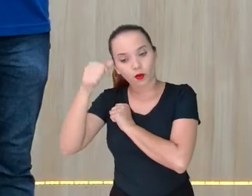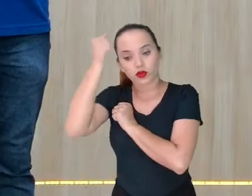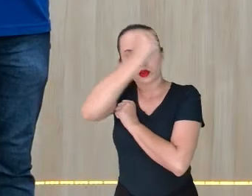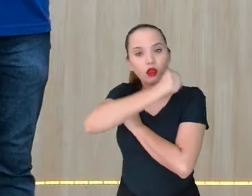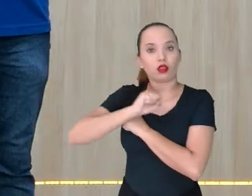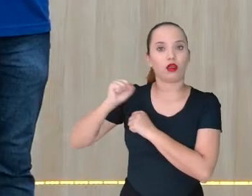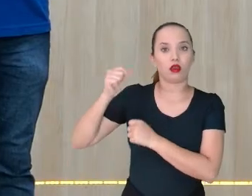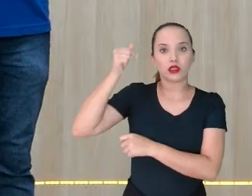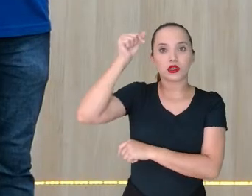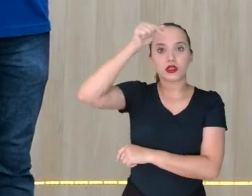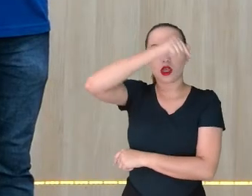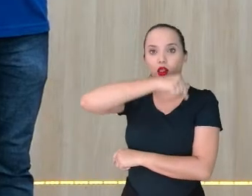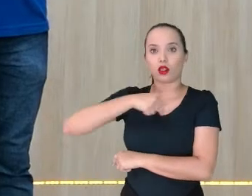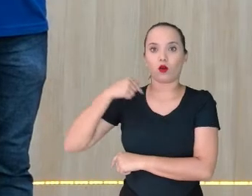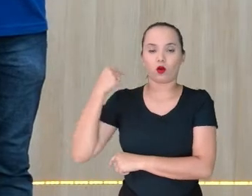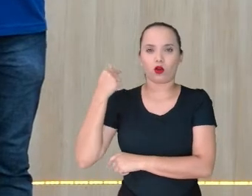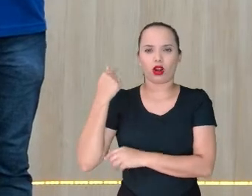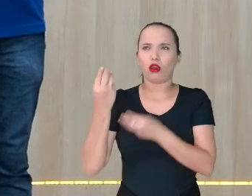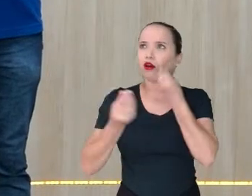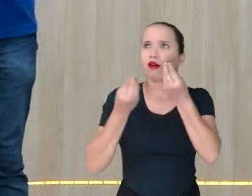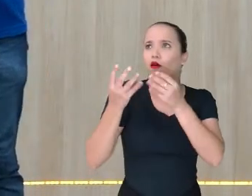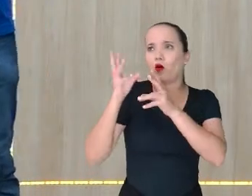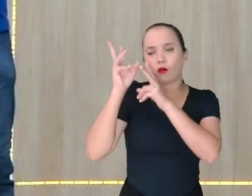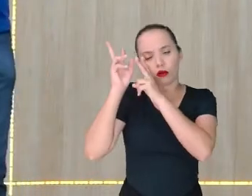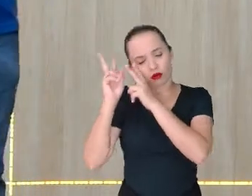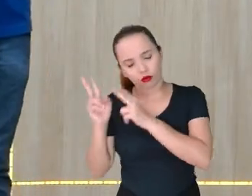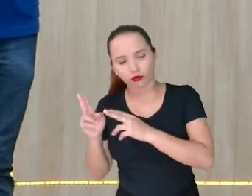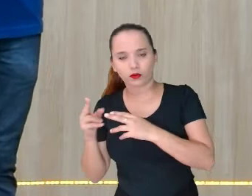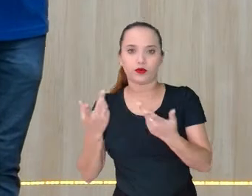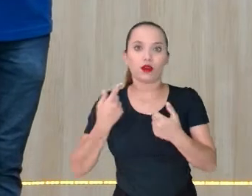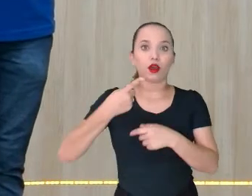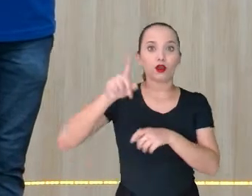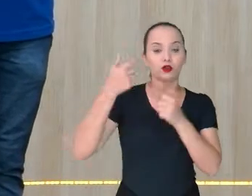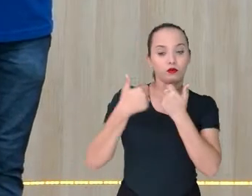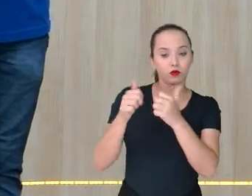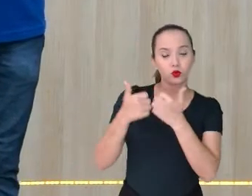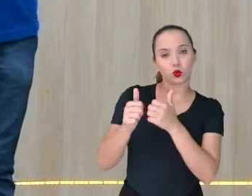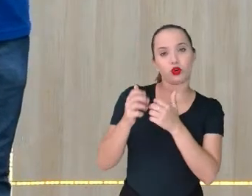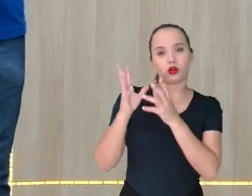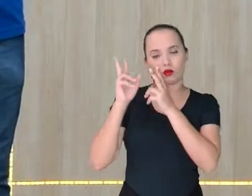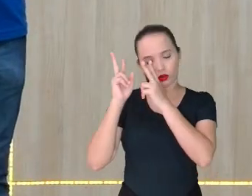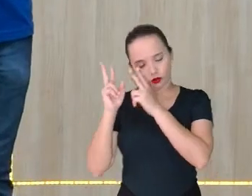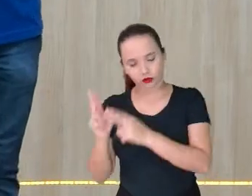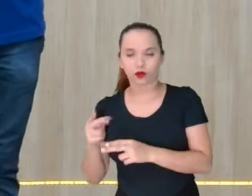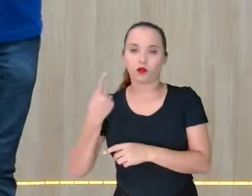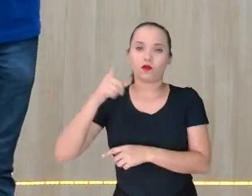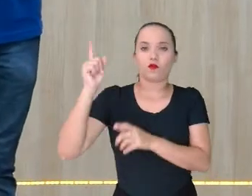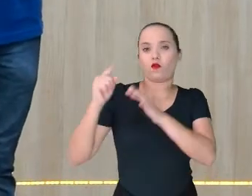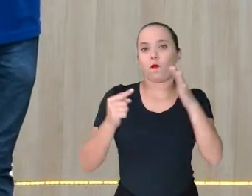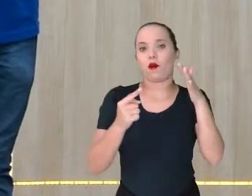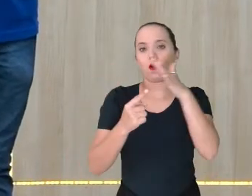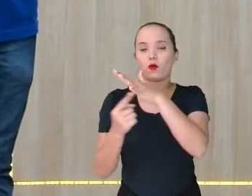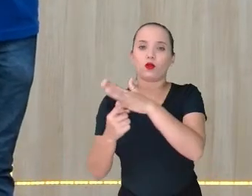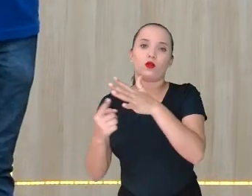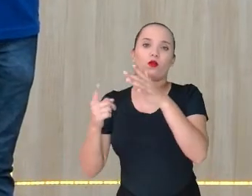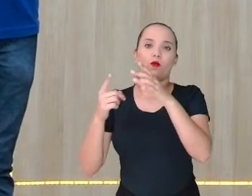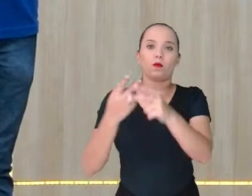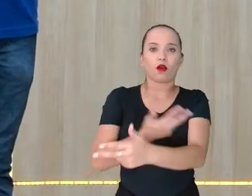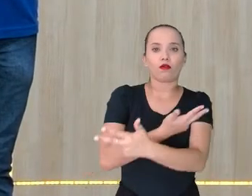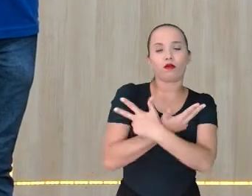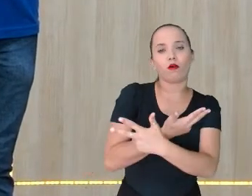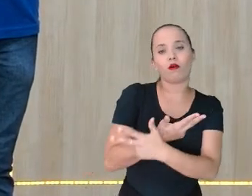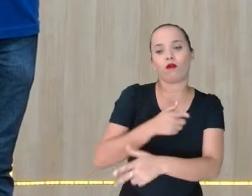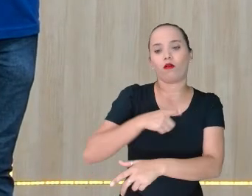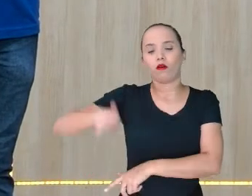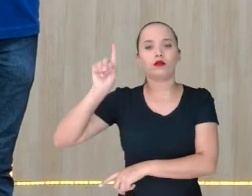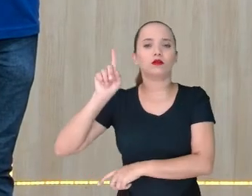eu cochilo quando? Quando eu tô aí eu vou pegar um ônibus, vou pegar a integração da Macaxeira, né? Eu vou dormir em pé,